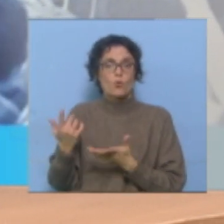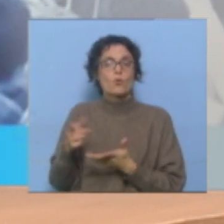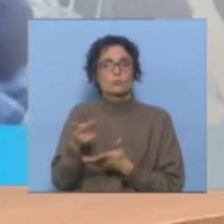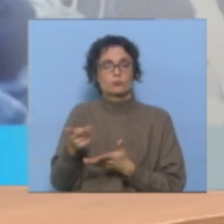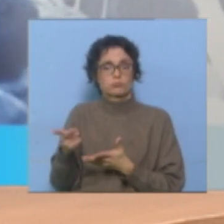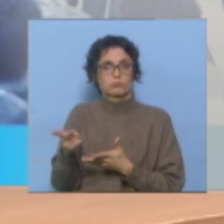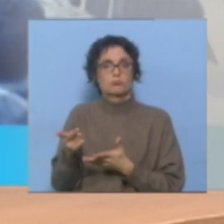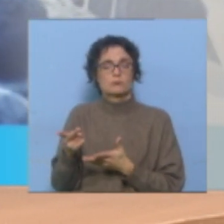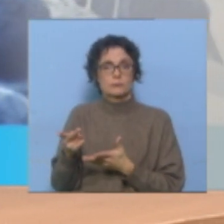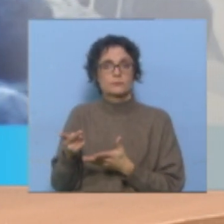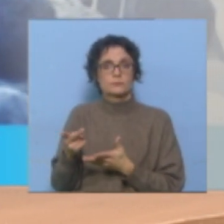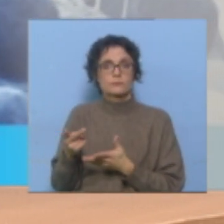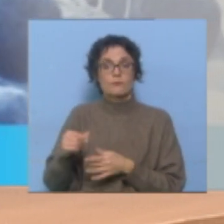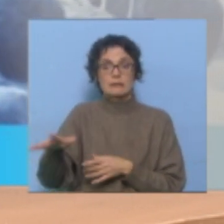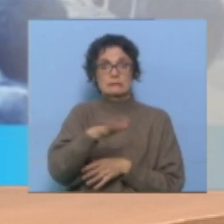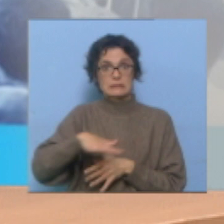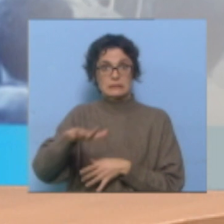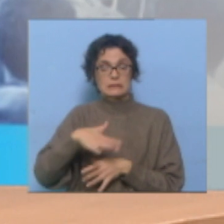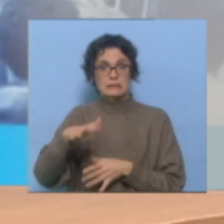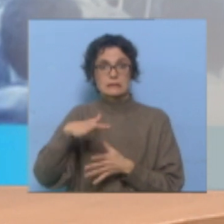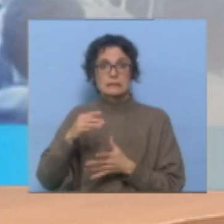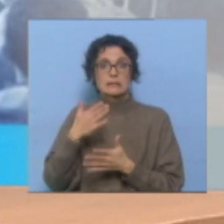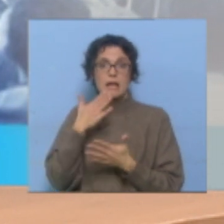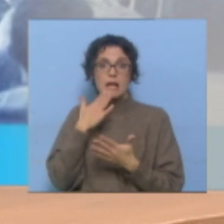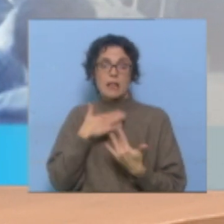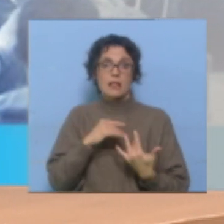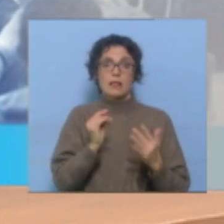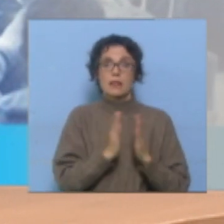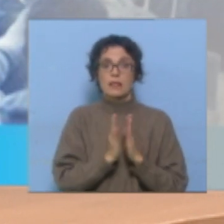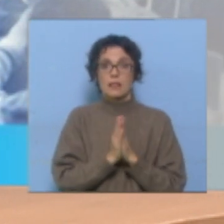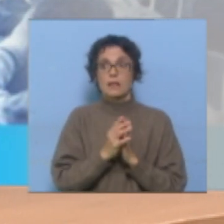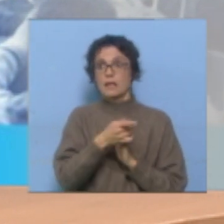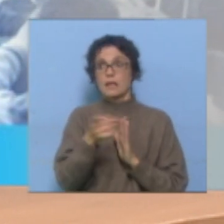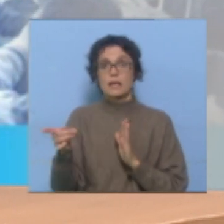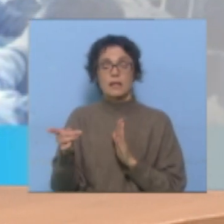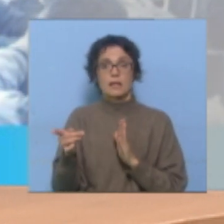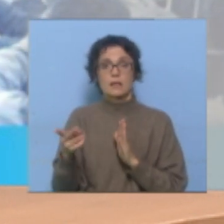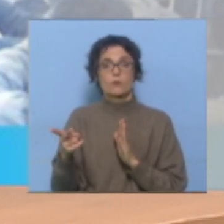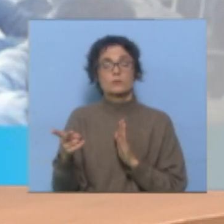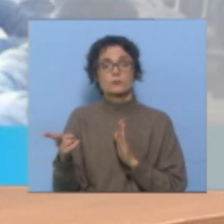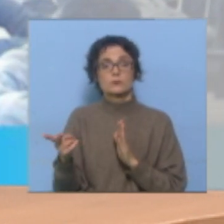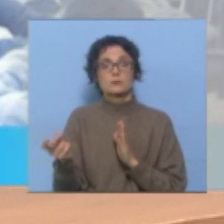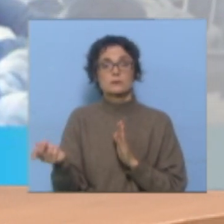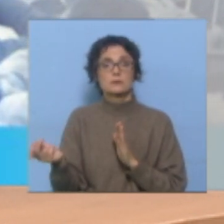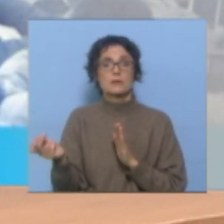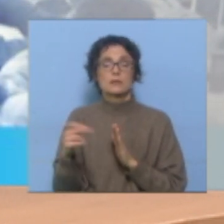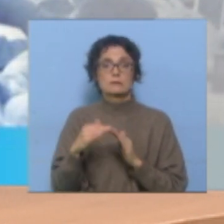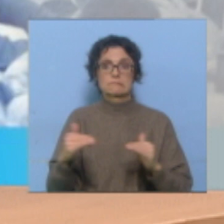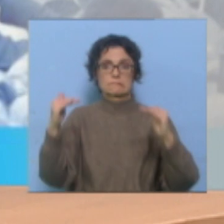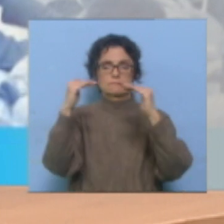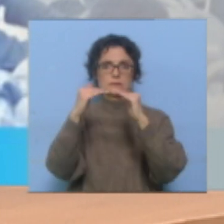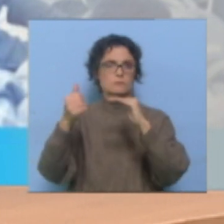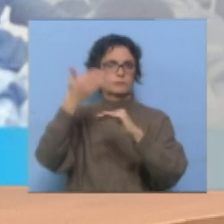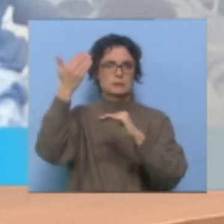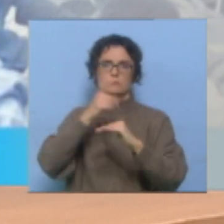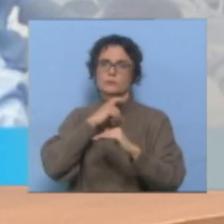aquela terra deu à Igreja, e, por sinal, os dois que chegaram ao patamar mais elevado